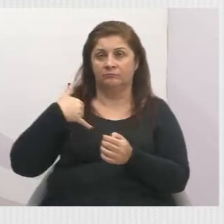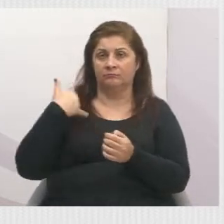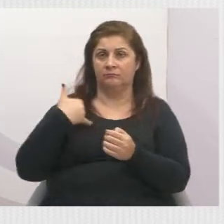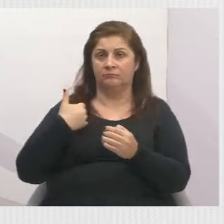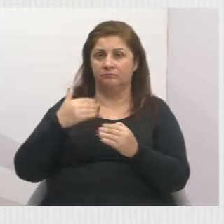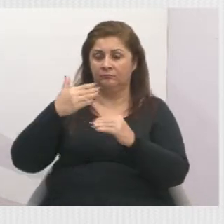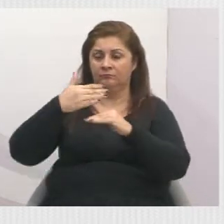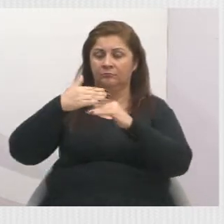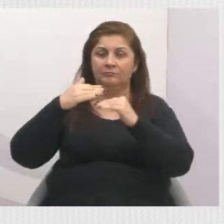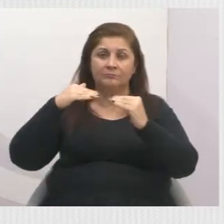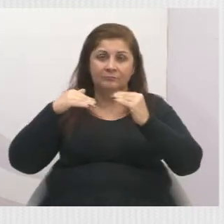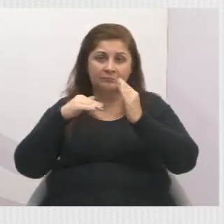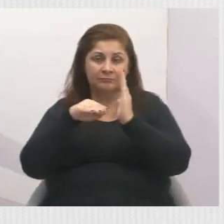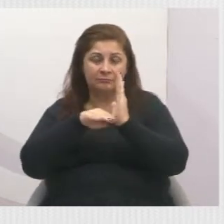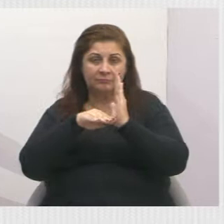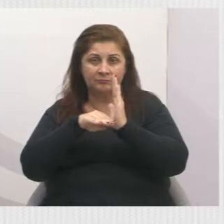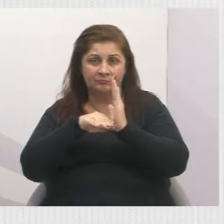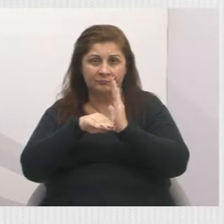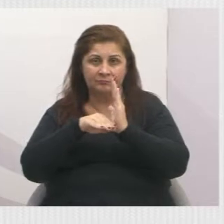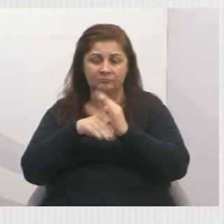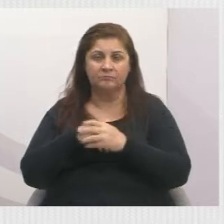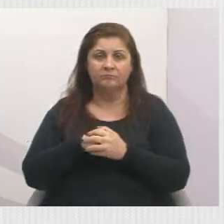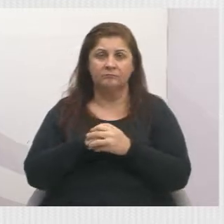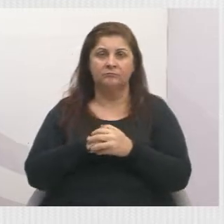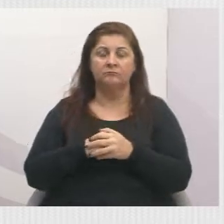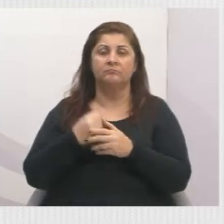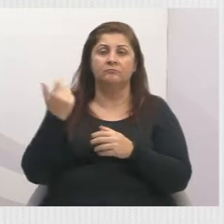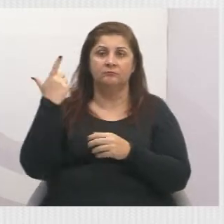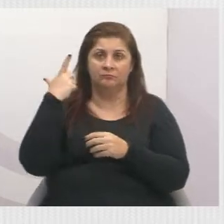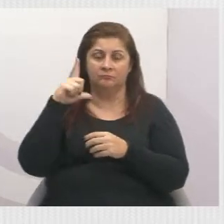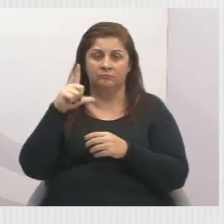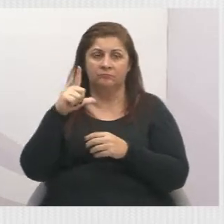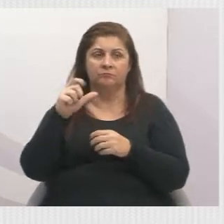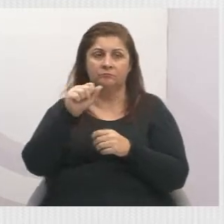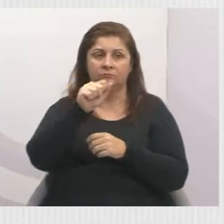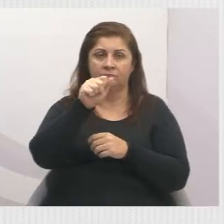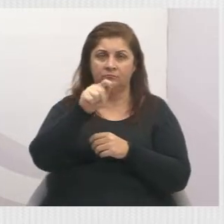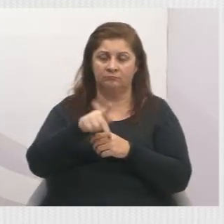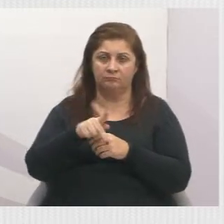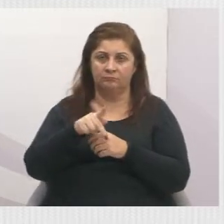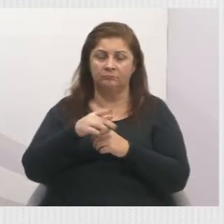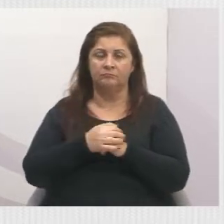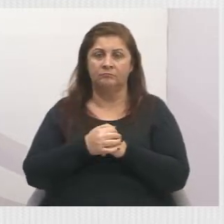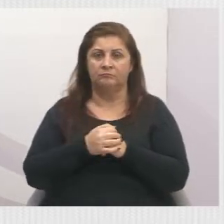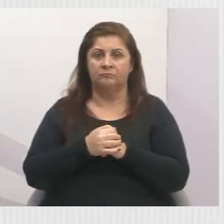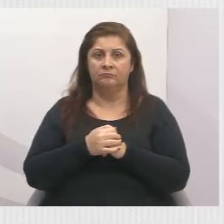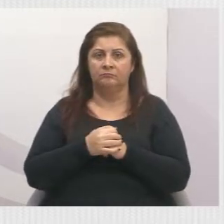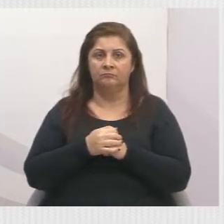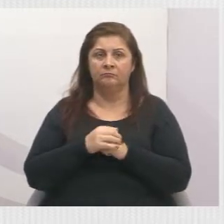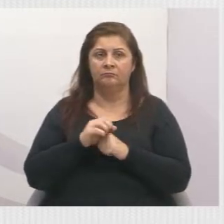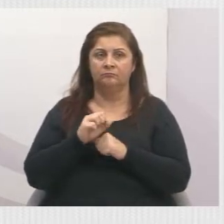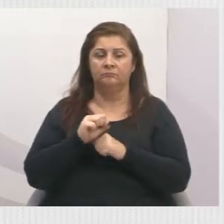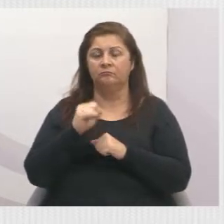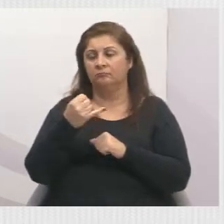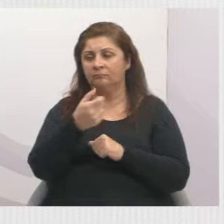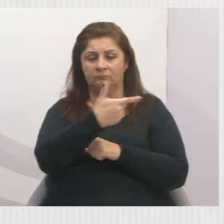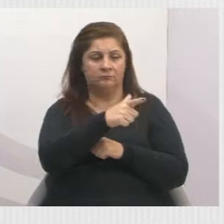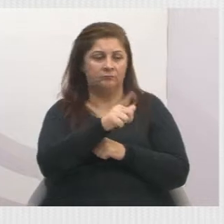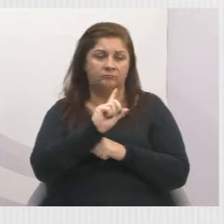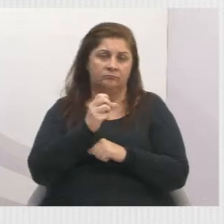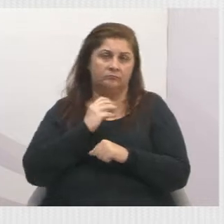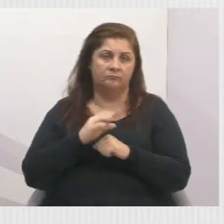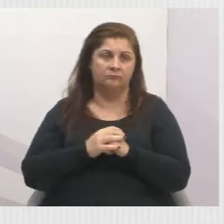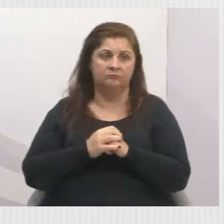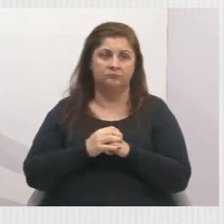60 anos para que esse servidor pudesse ter acesso a essa aposentadoria especial, se a geral não fosse mais benéfica para ele, e